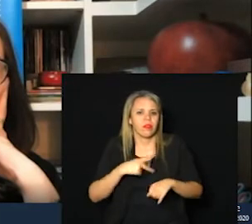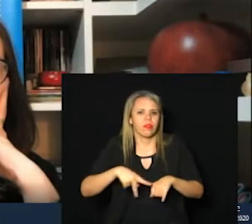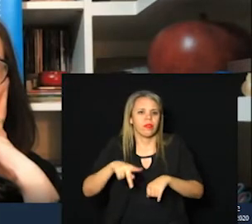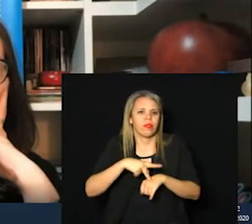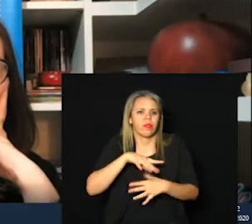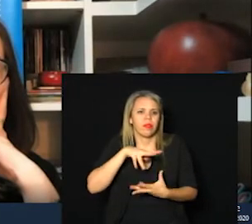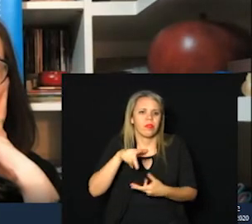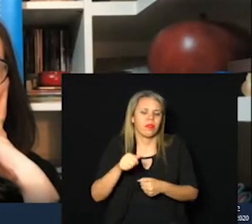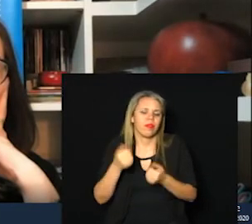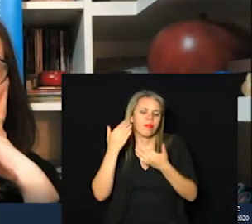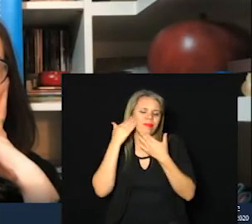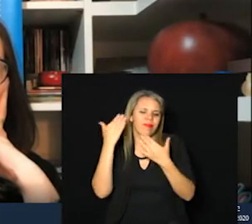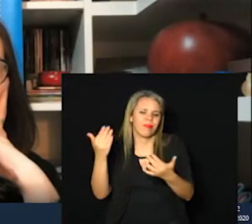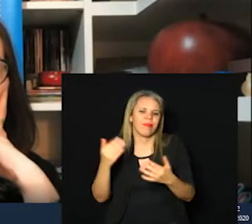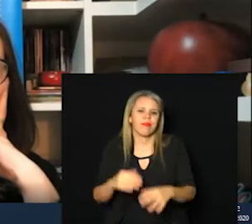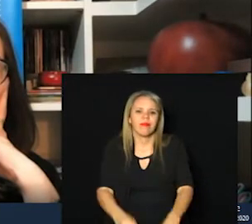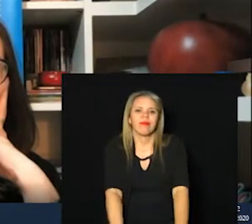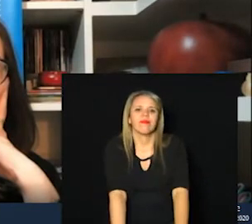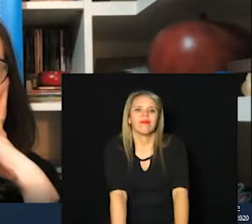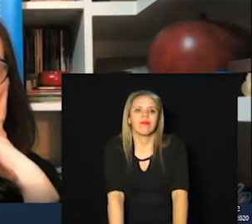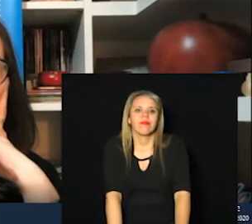mundo. Obrigada.